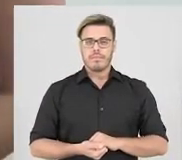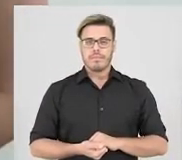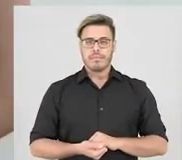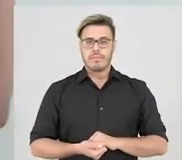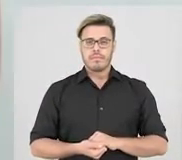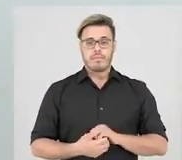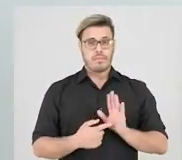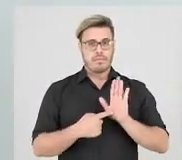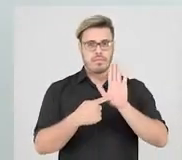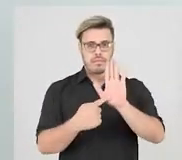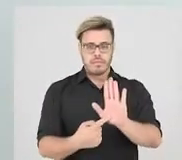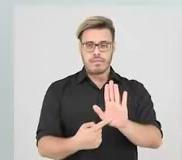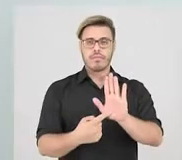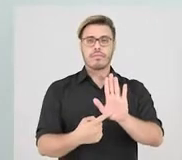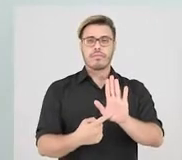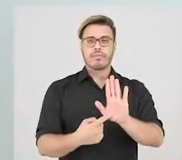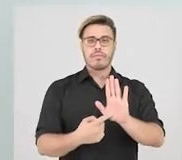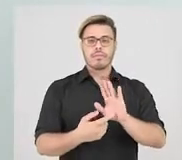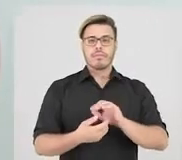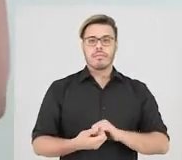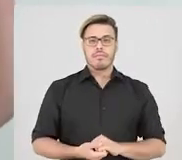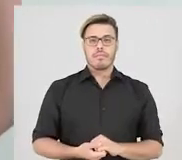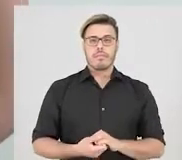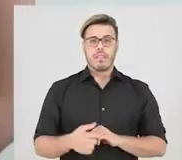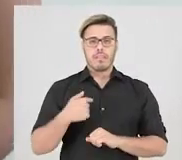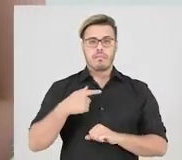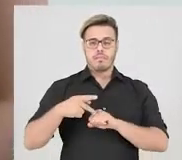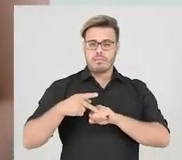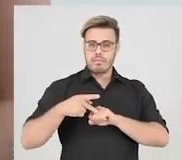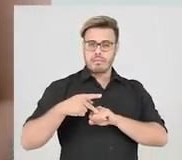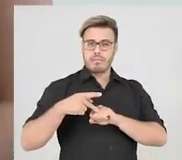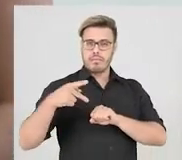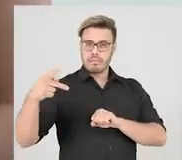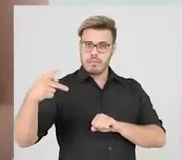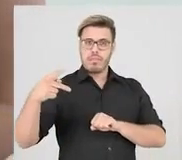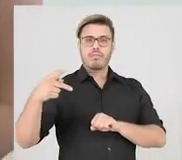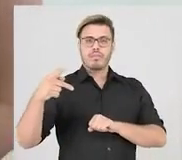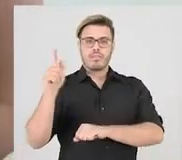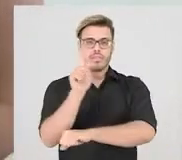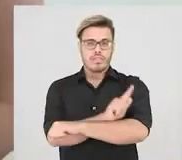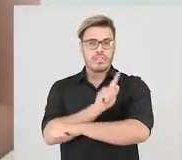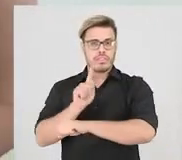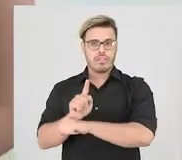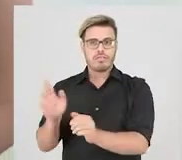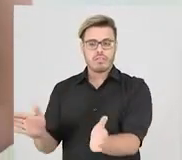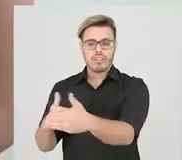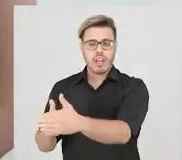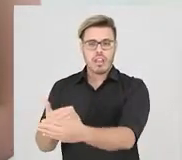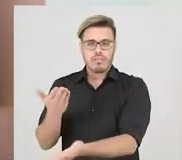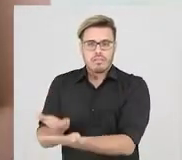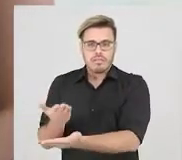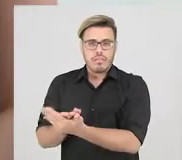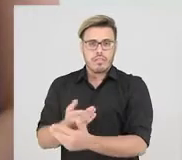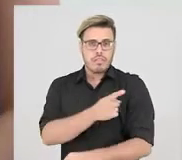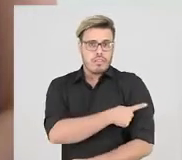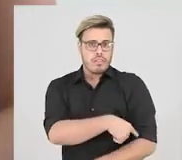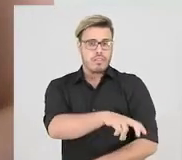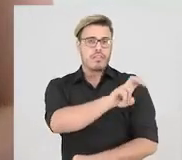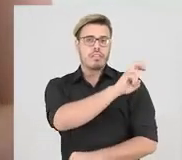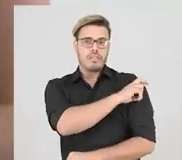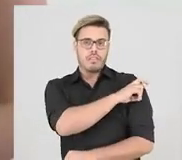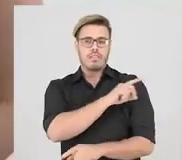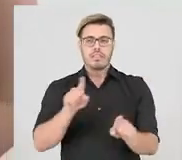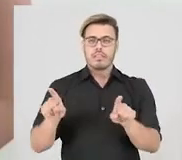Vou me apresentar um pouquinho para vocês. Eu sou especialista em gestão de sala de aula dos anos iniciais do ensino